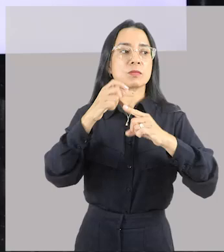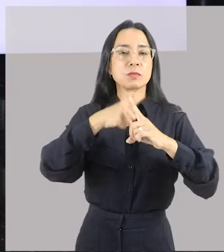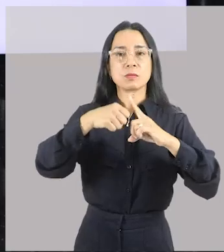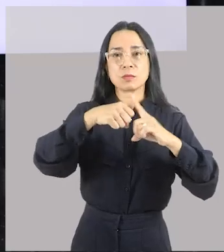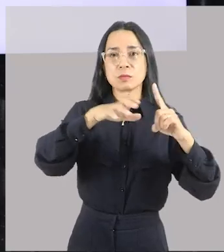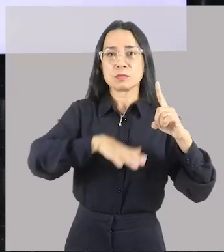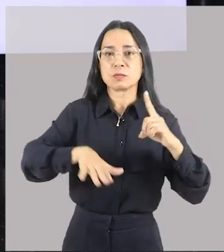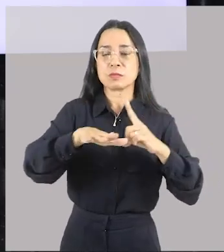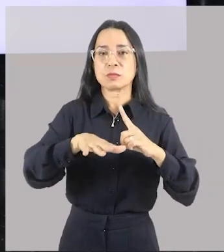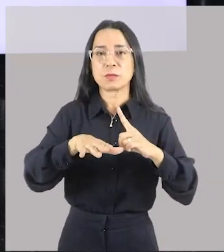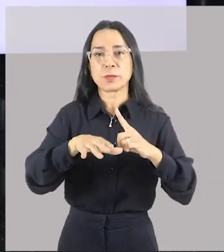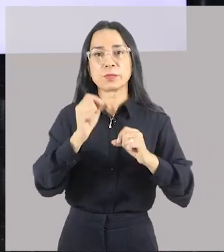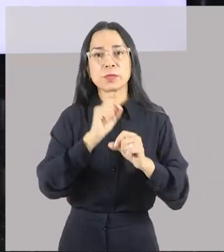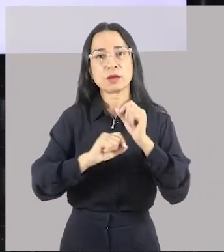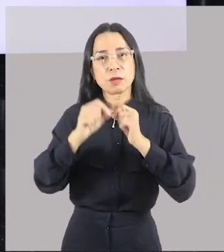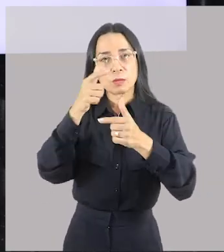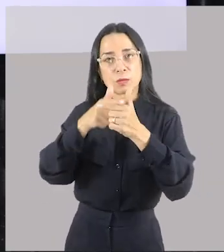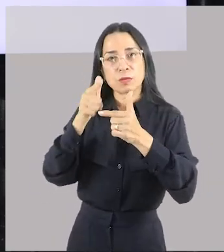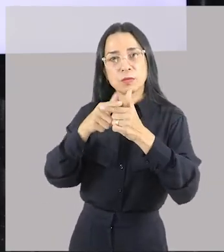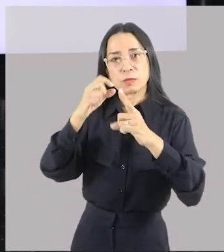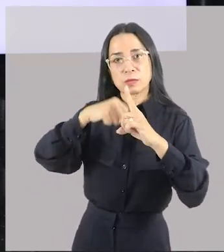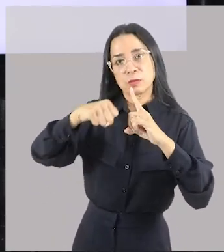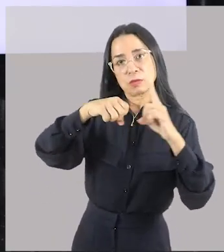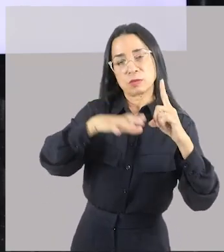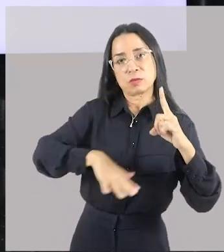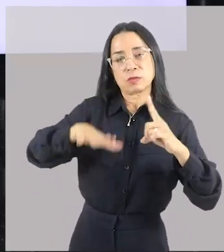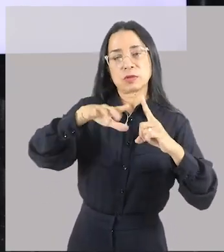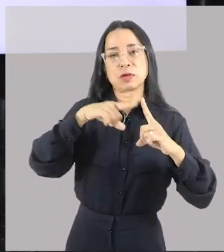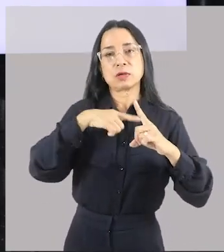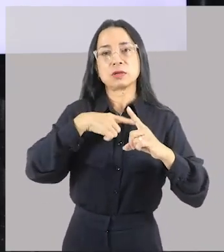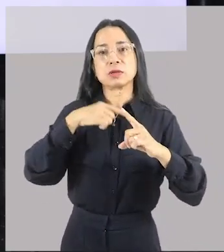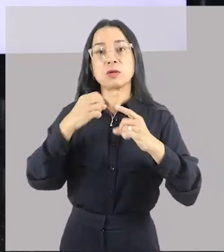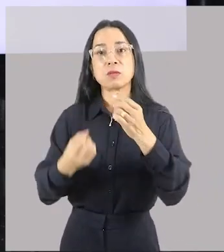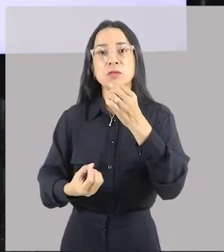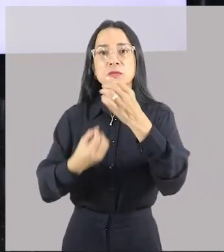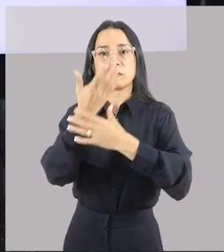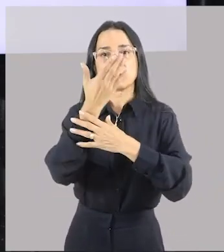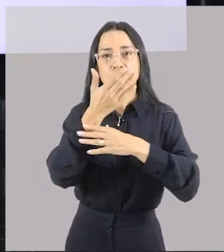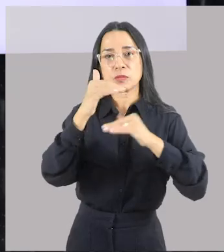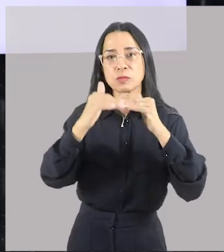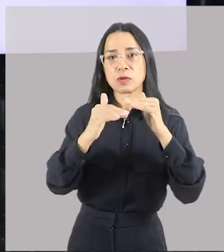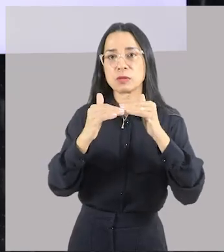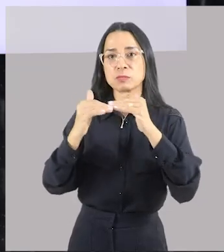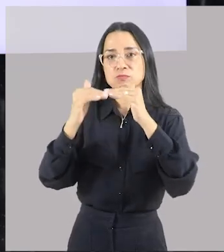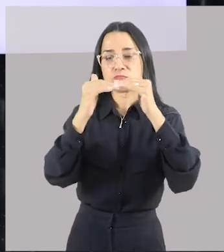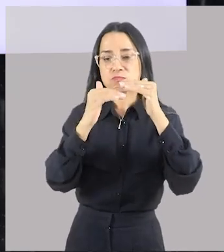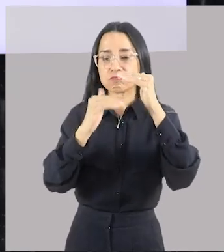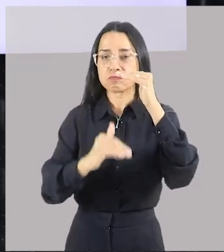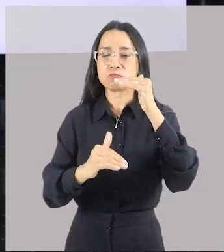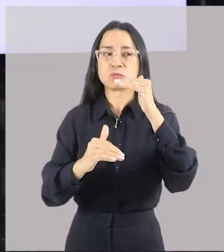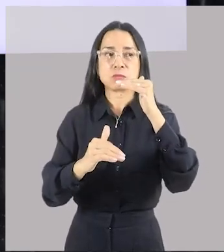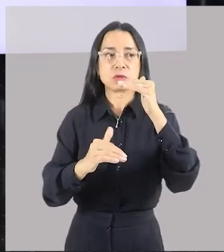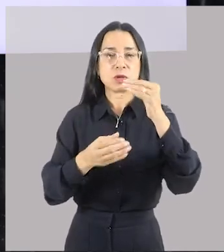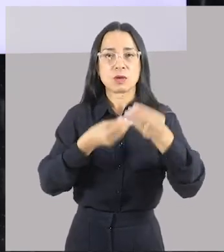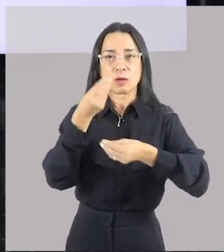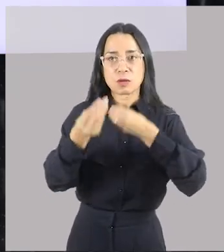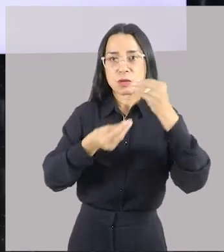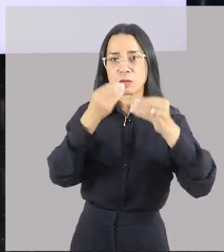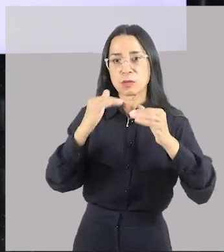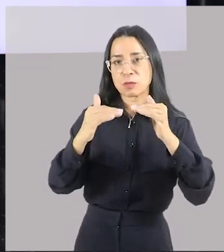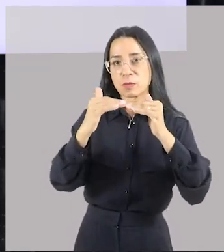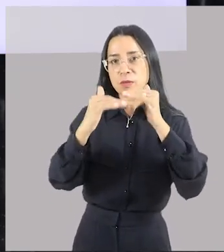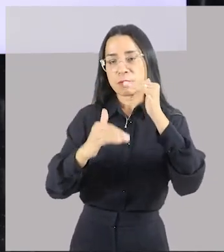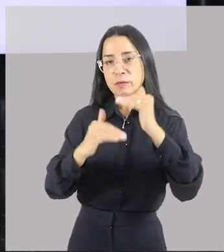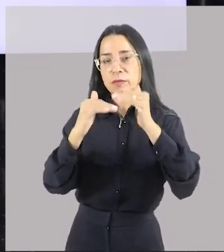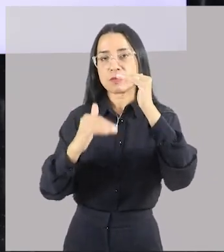grande. Grande parte dos problemas sociais, eles são fruto da desigualdade. Porque como a desigualdade de renda